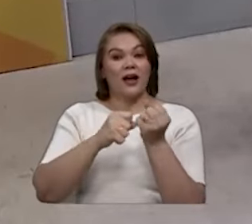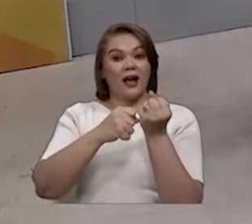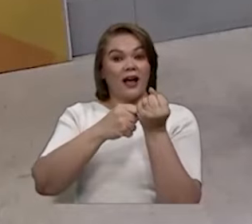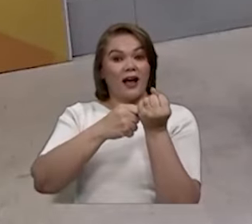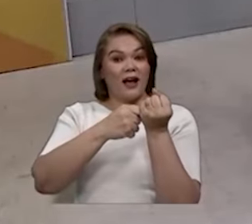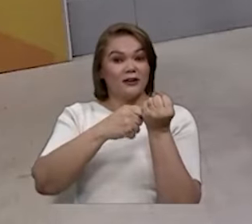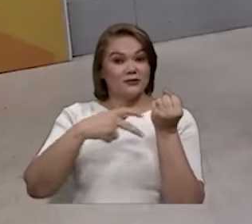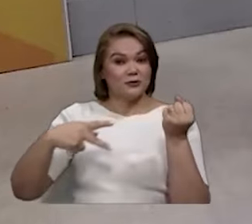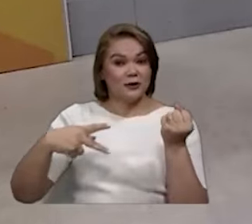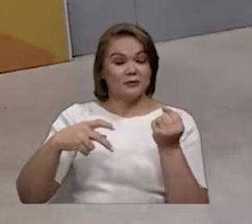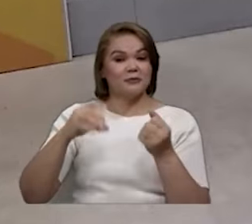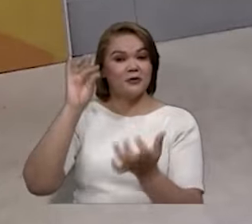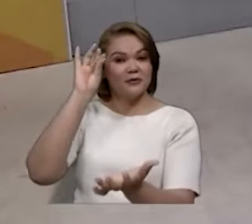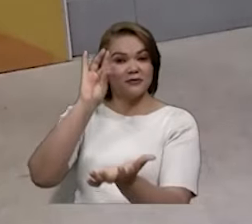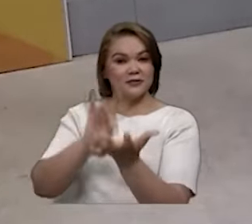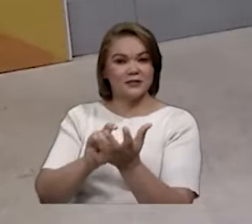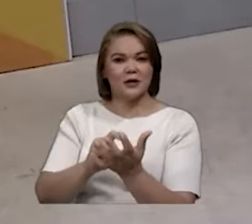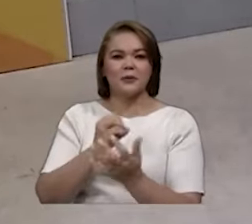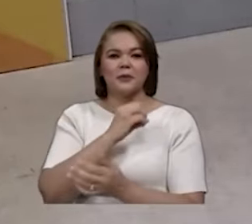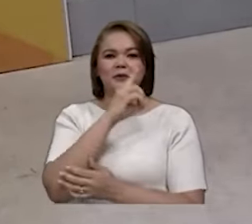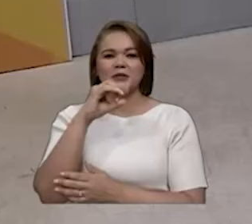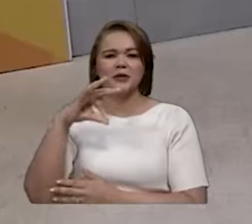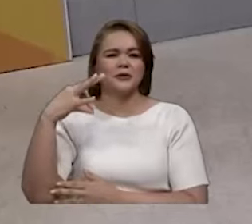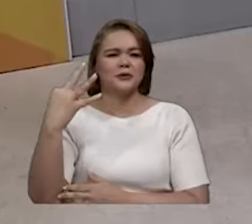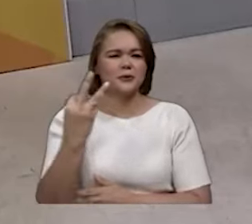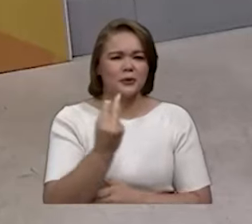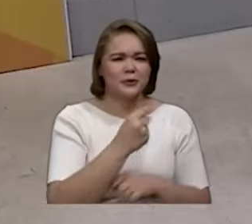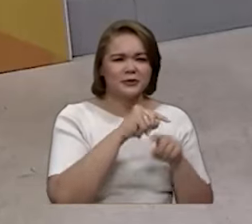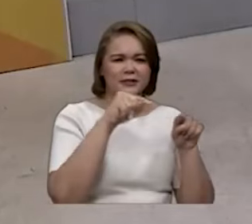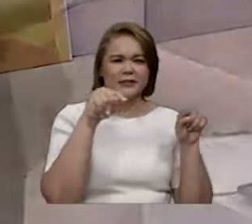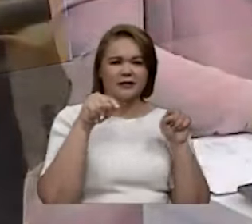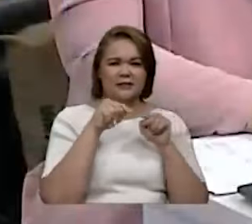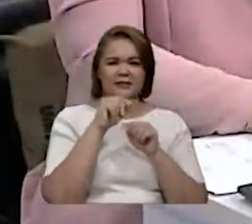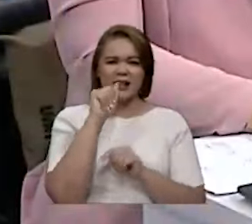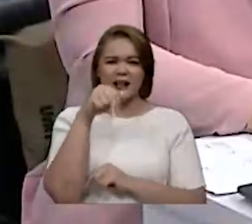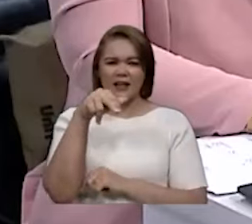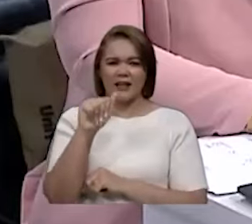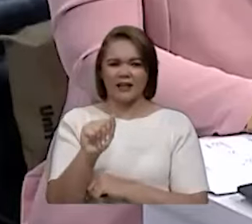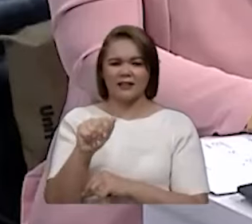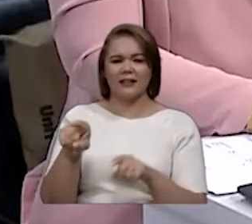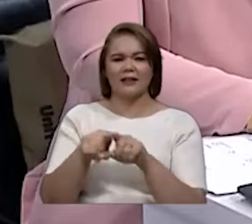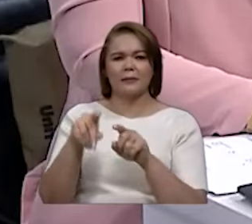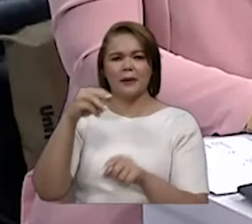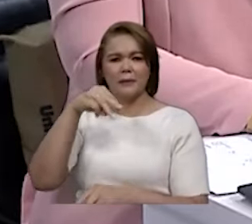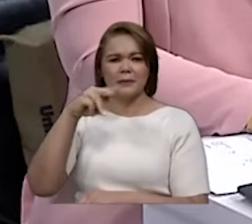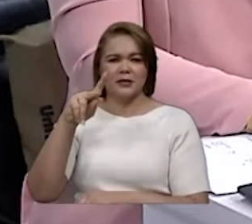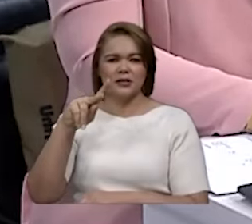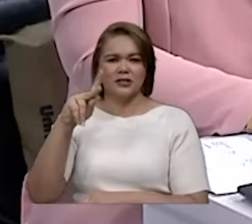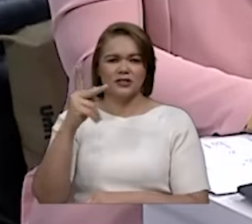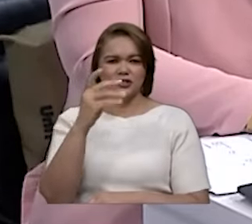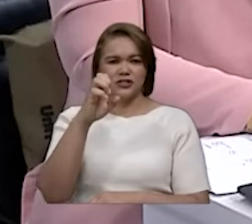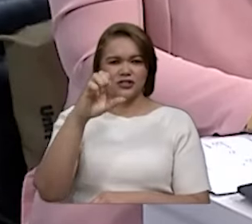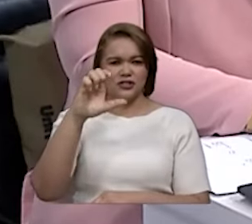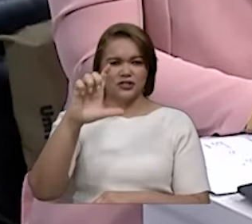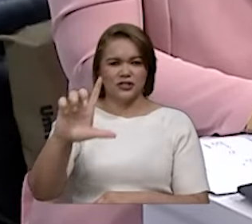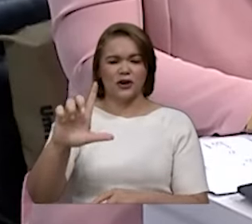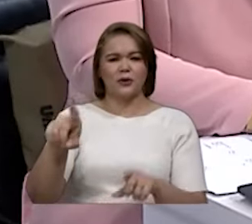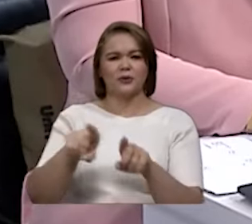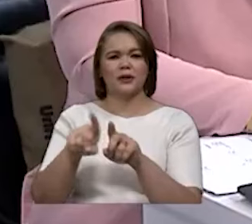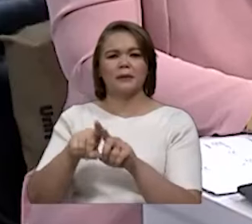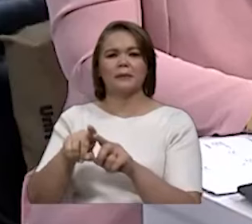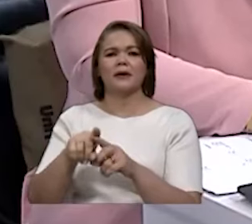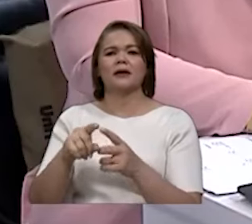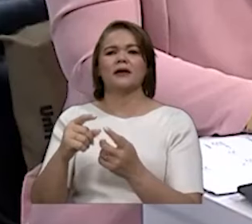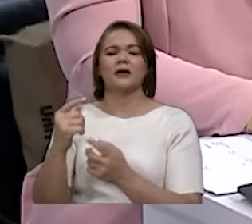dia a todos aqui no estúdio, né? Um bom dia para Ana Carolina de Jesus e para Michel Andrade, auditores independentes. Bom dia